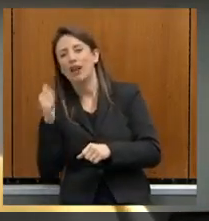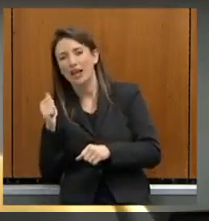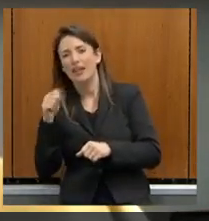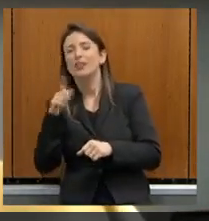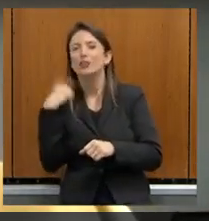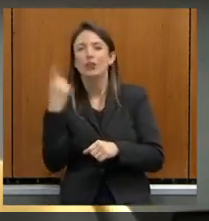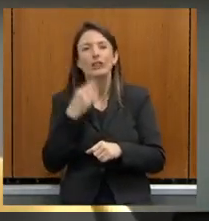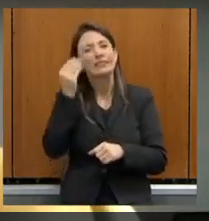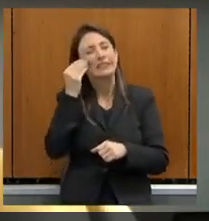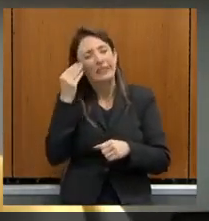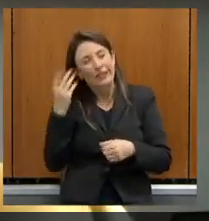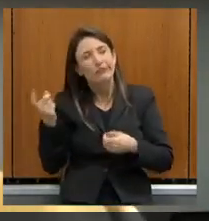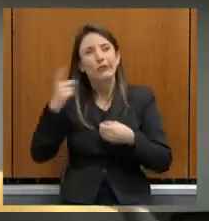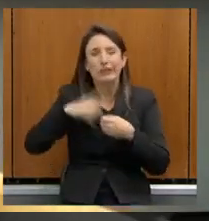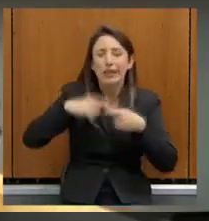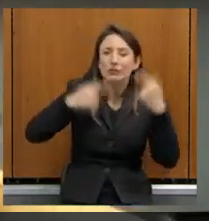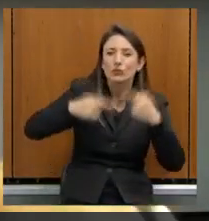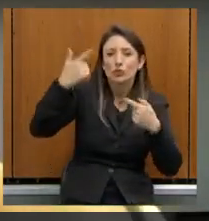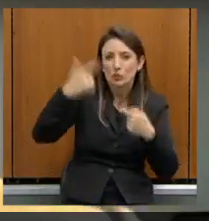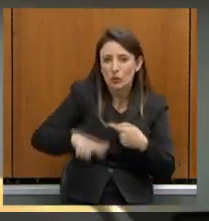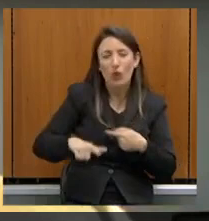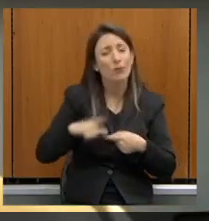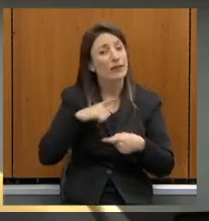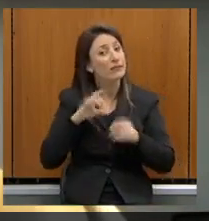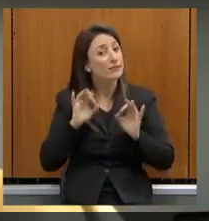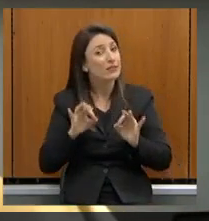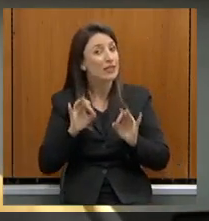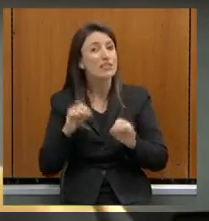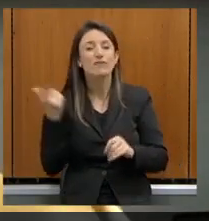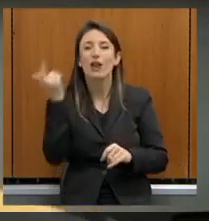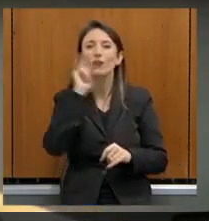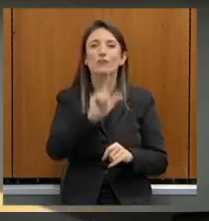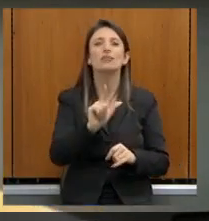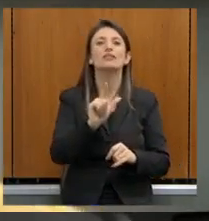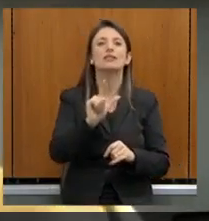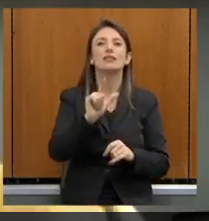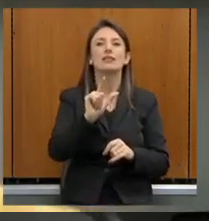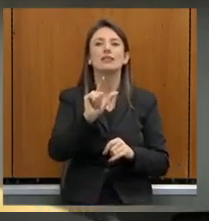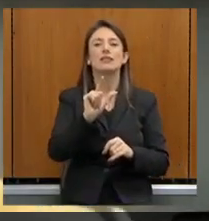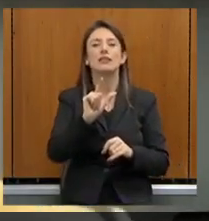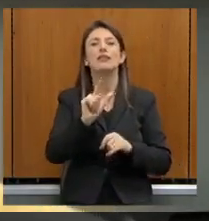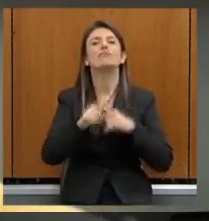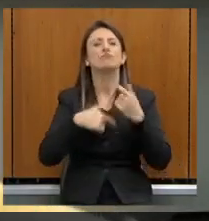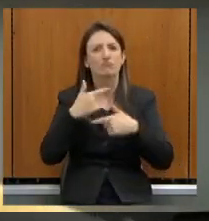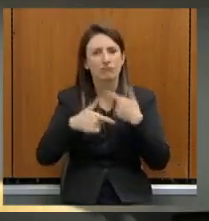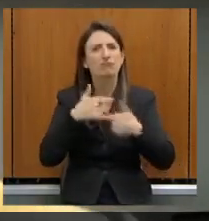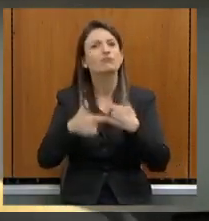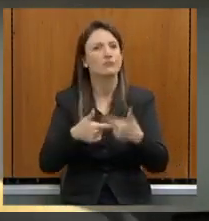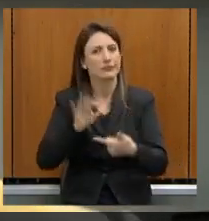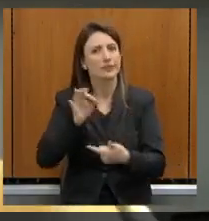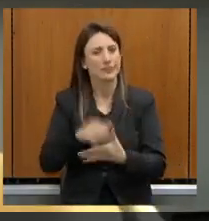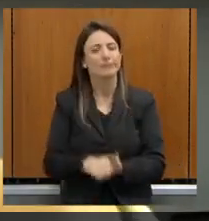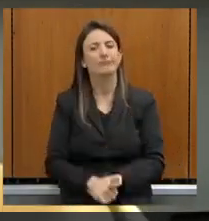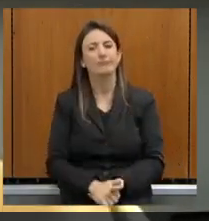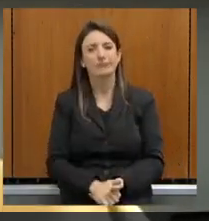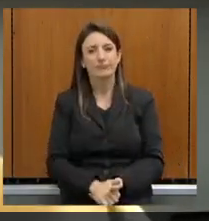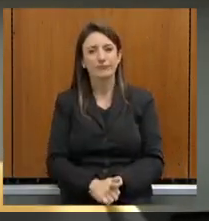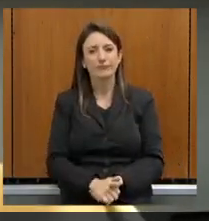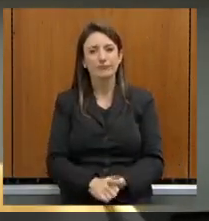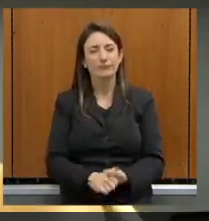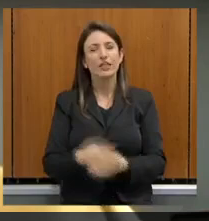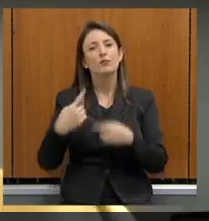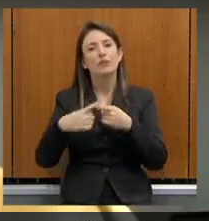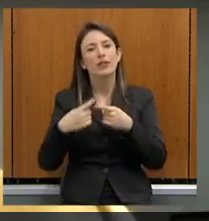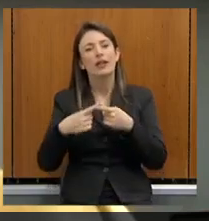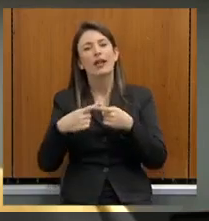debate para a gente garantir que de fato a gente consiga operar como você mesmo disse a gente vai colocando recursos